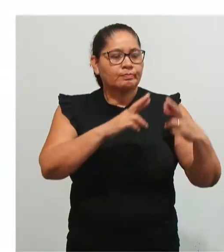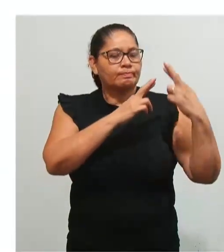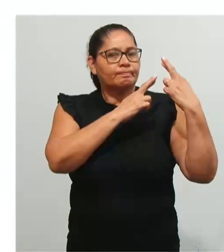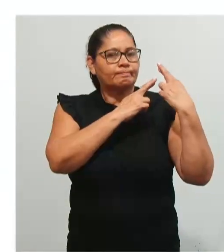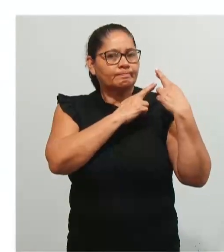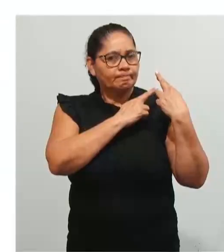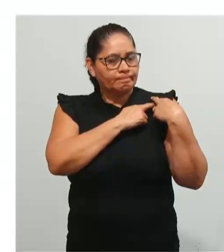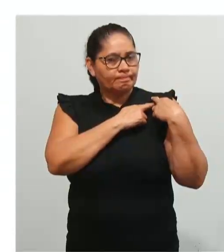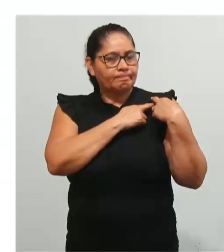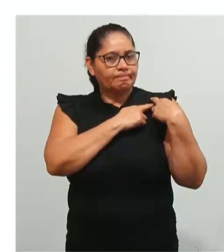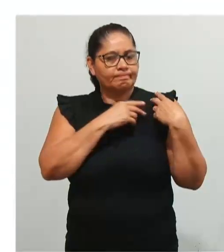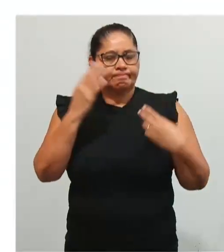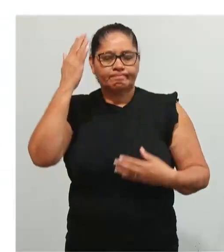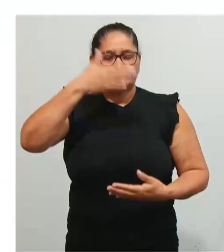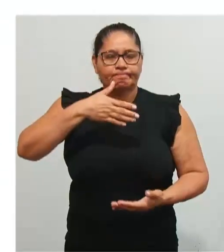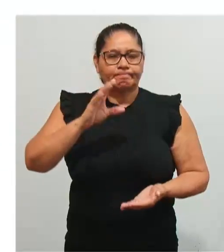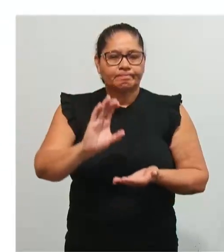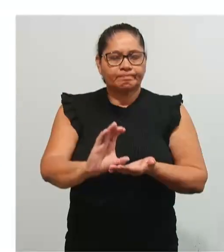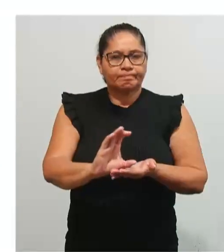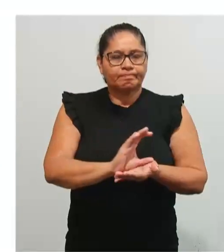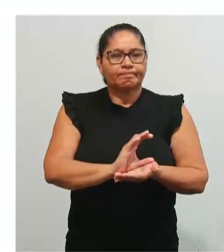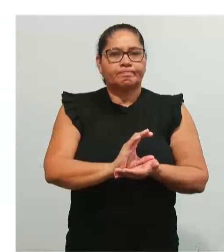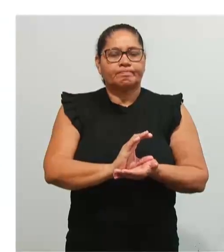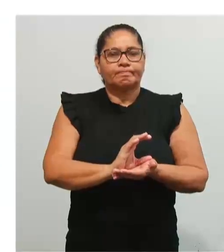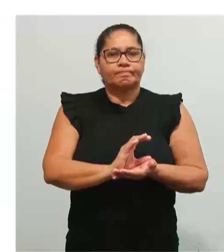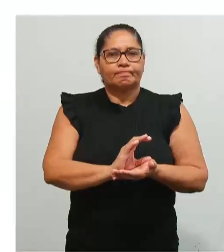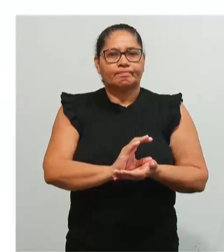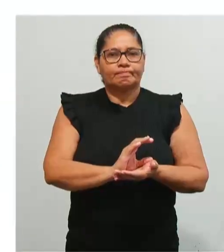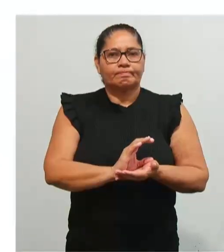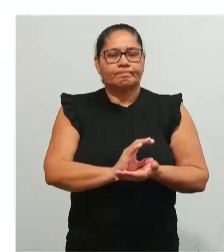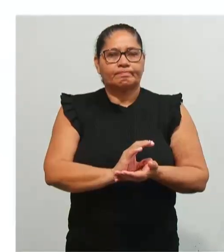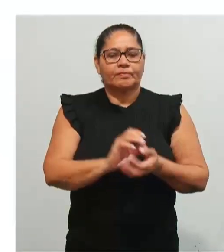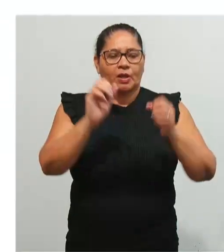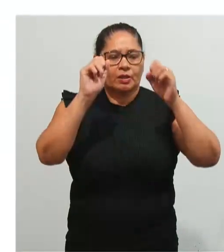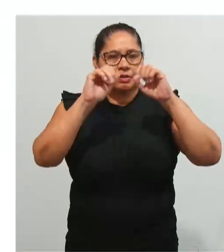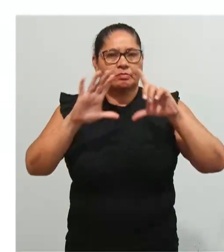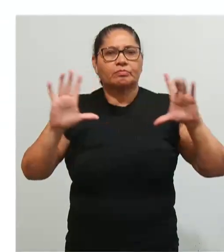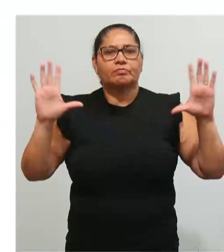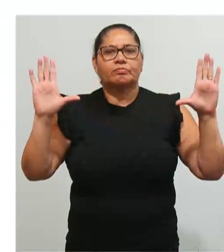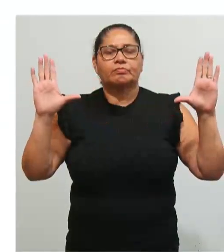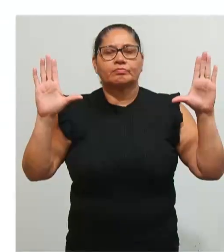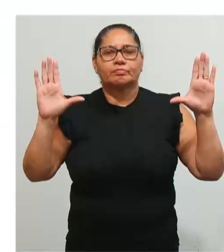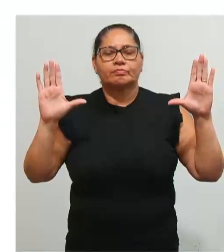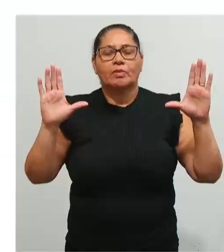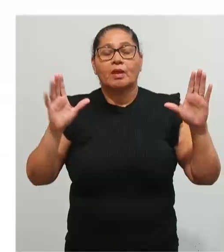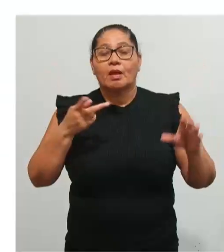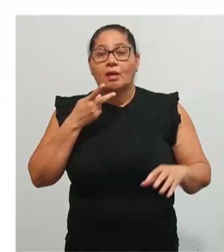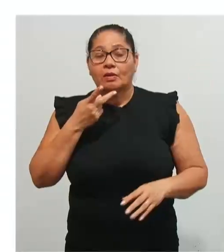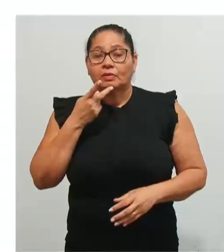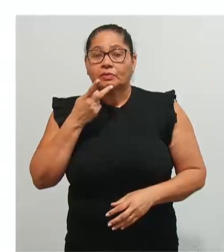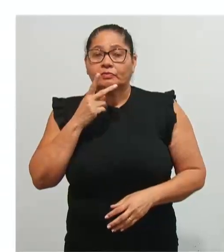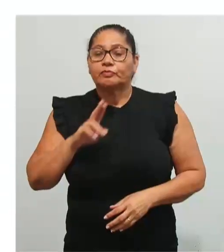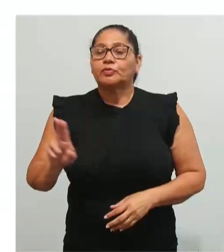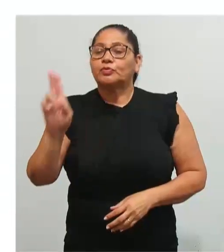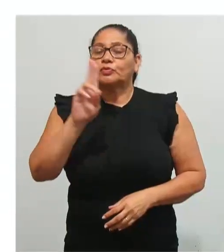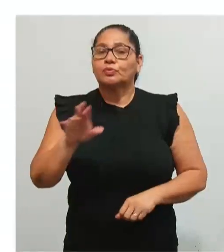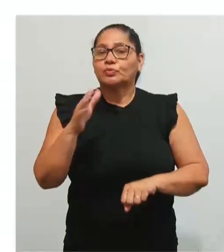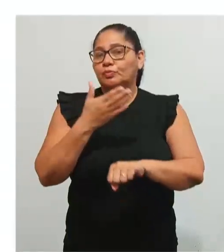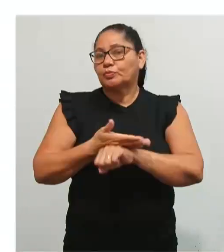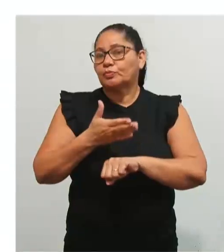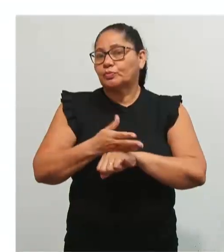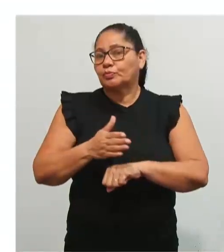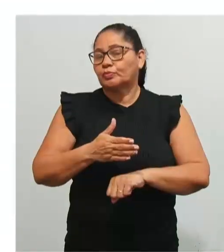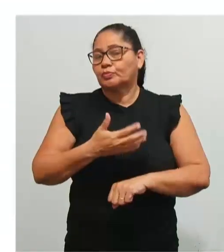responsabilidade em prestar contas e integração e transparência. Ressalta-se que o uso das práticas de